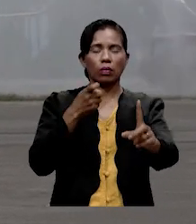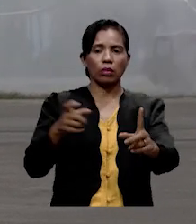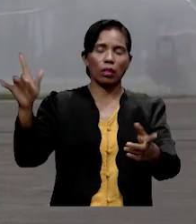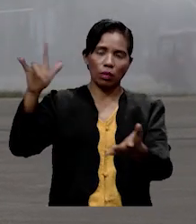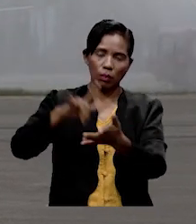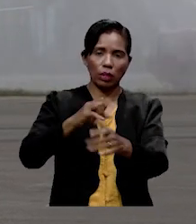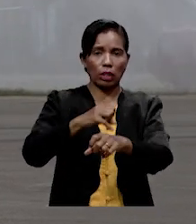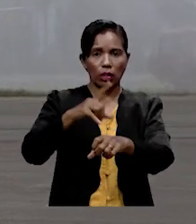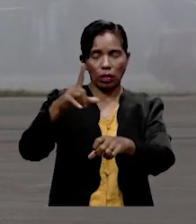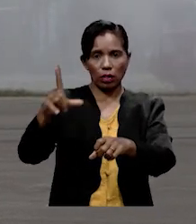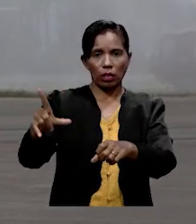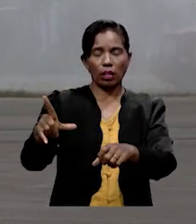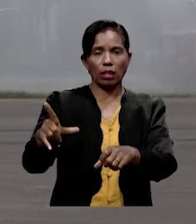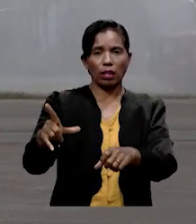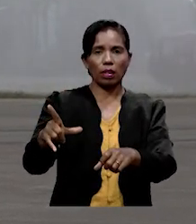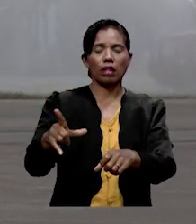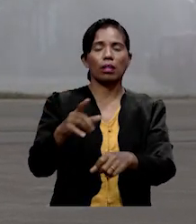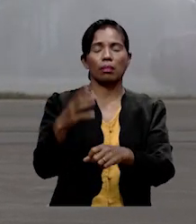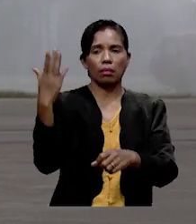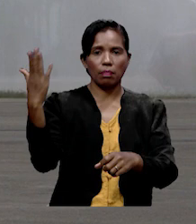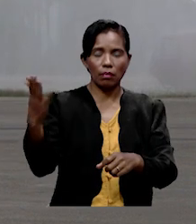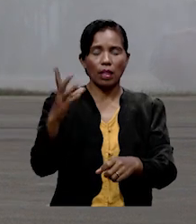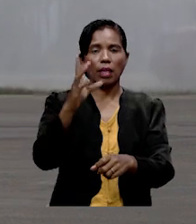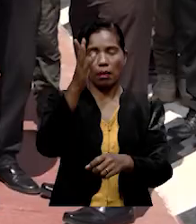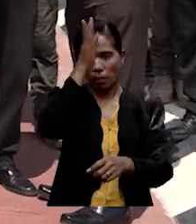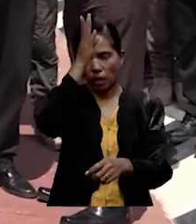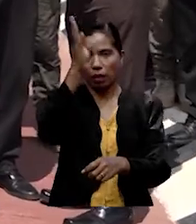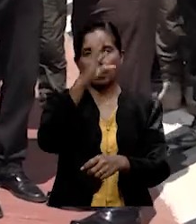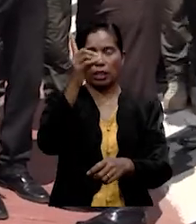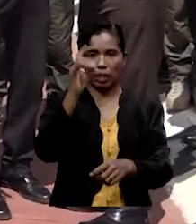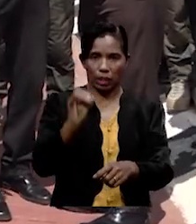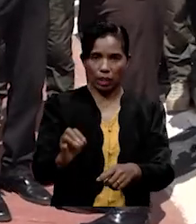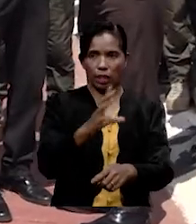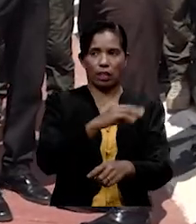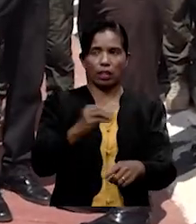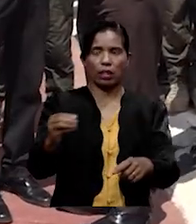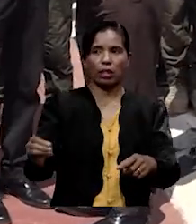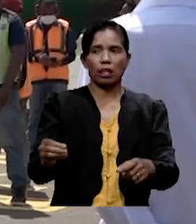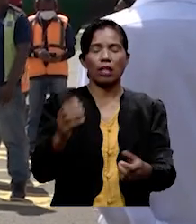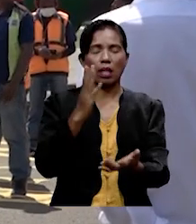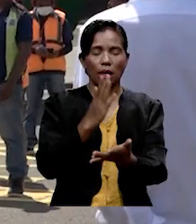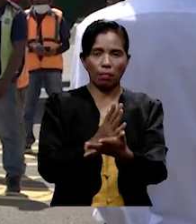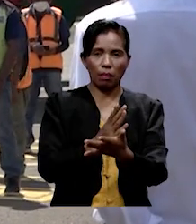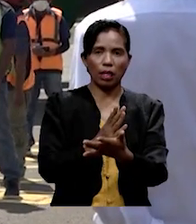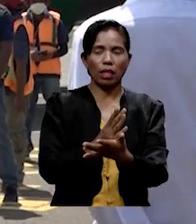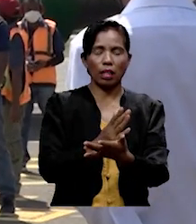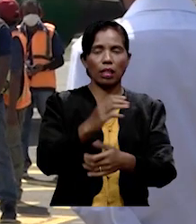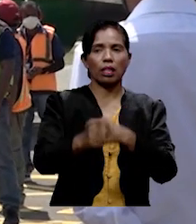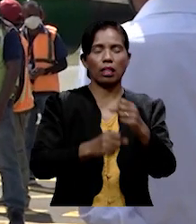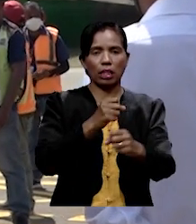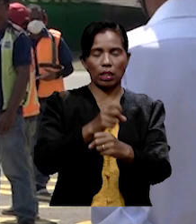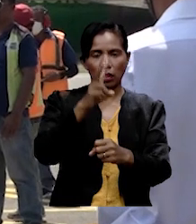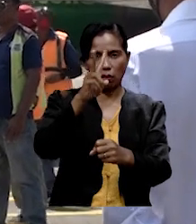Internacional Presidente Nicolau Lobato Baden-Passar no Rússia Denpasar Maidili. A foi em suspende durante Pinandua Resin